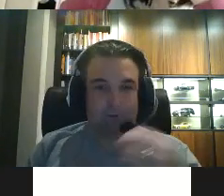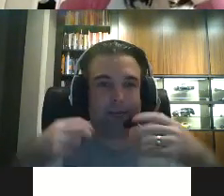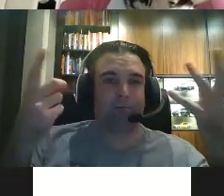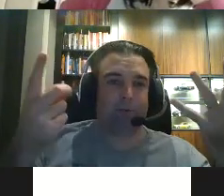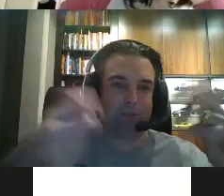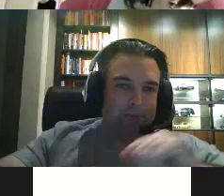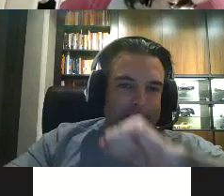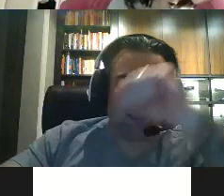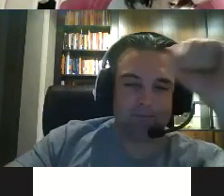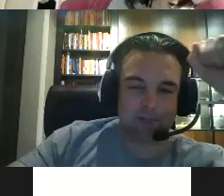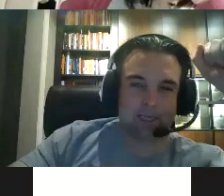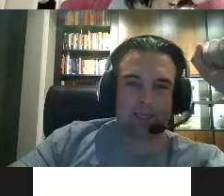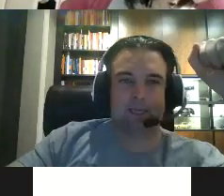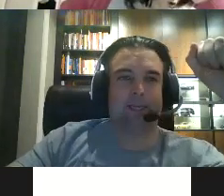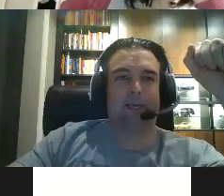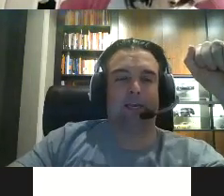o que eu quero que vocês pensem